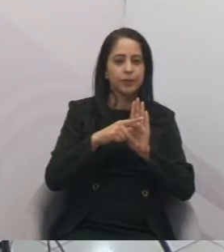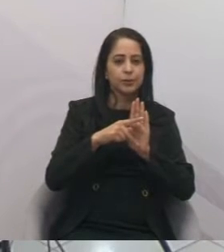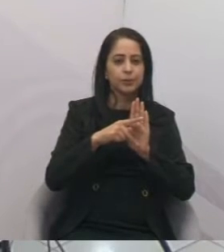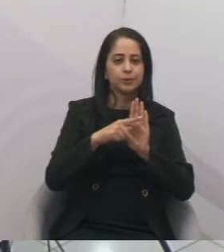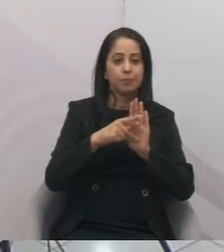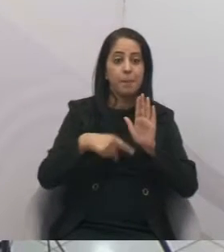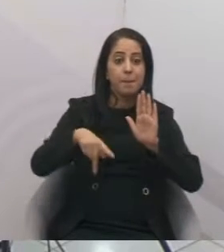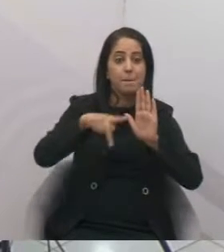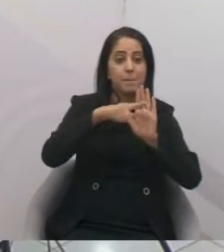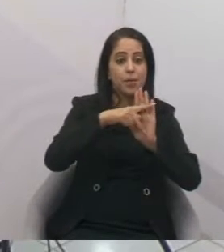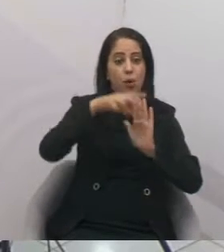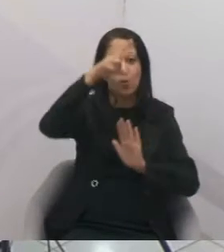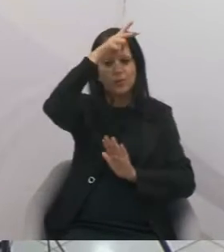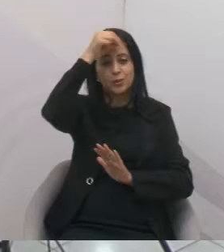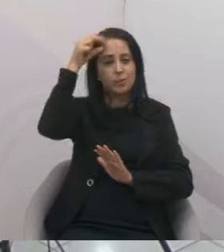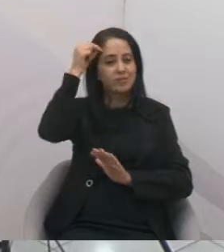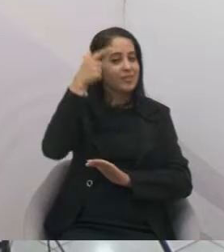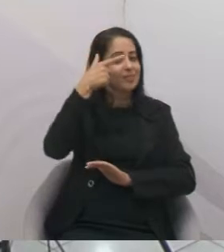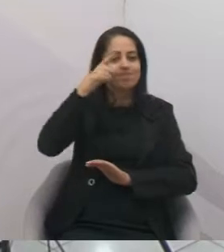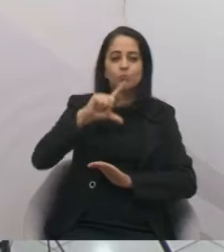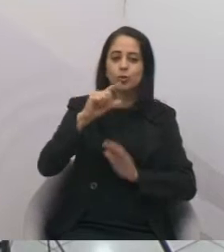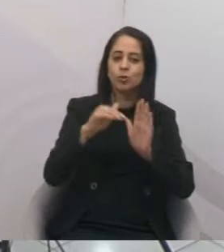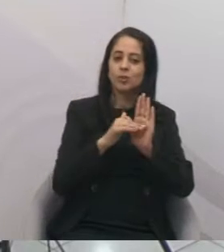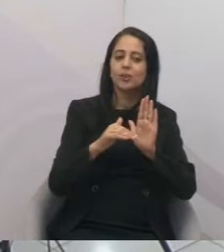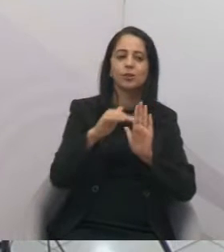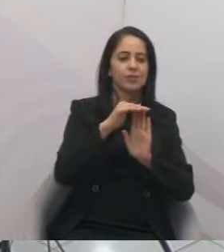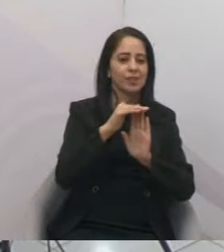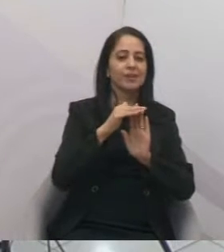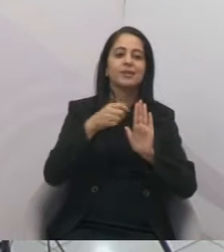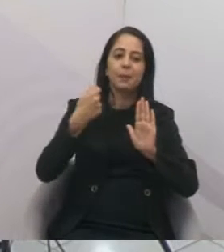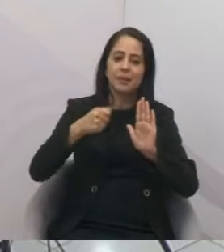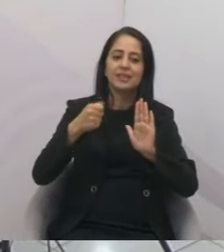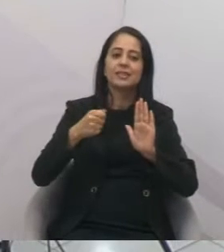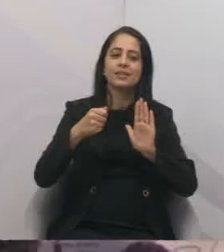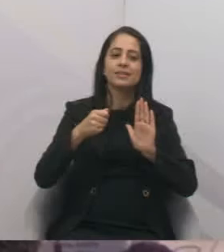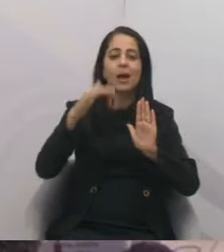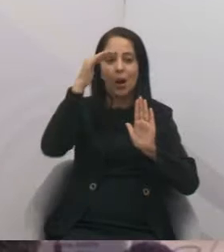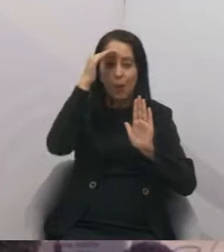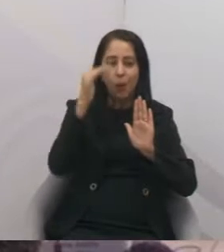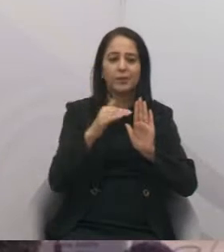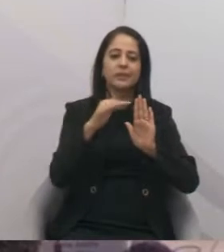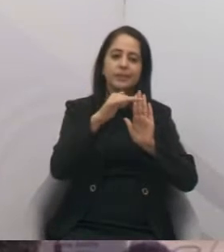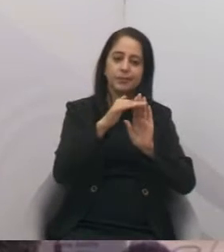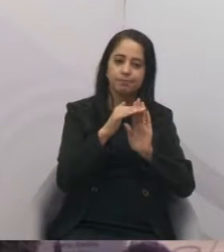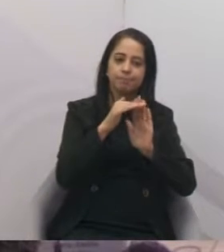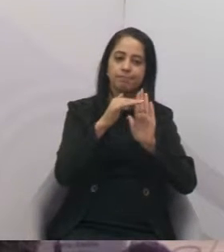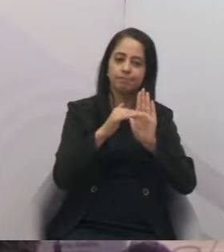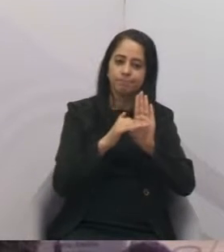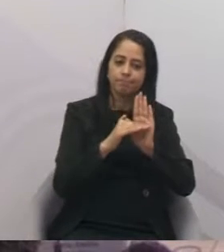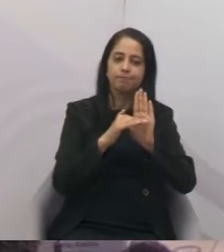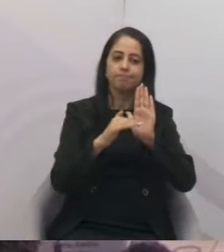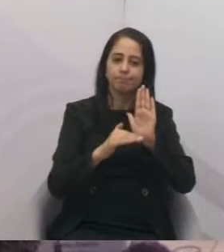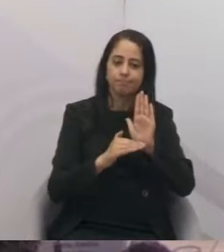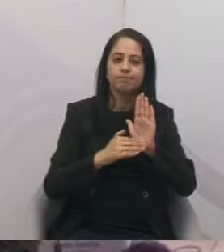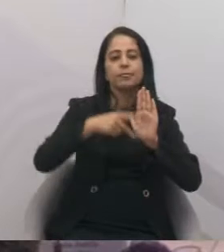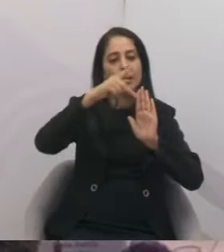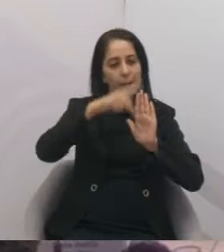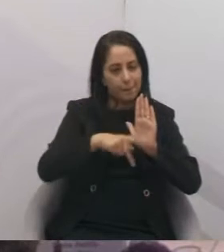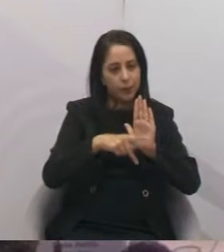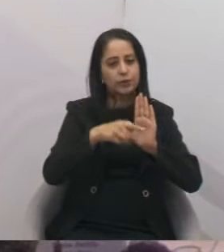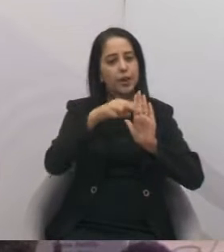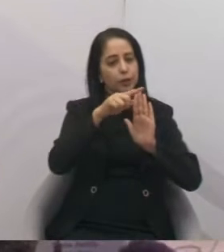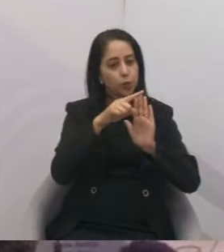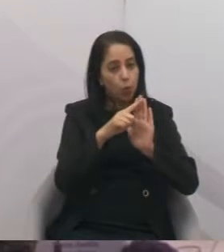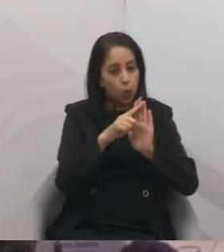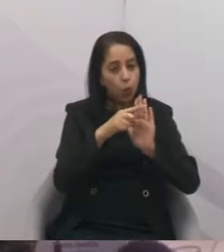consegue inverter a pauta. Temos que votar o primeiro projeto do prefeito e depois votar o de vocês, tá bom? A gente pede desculpa,